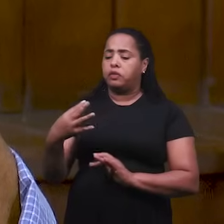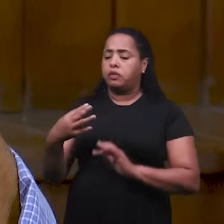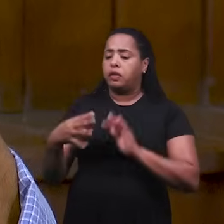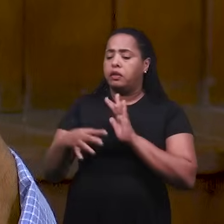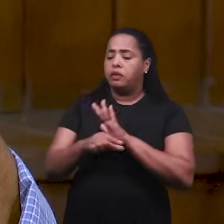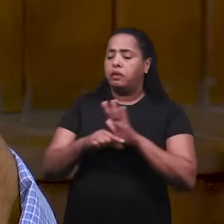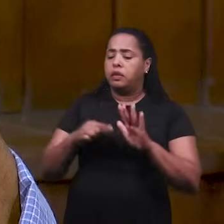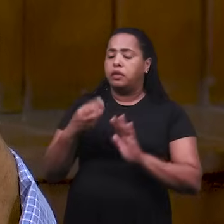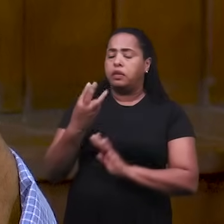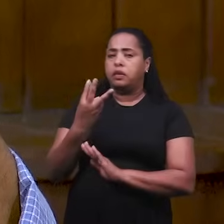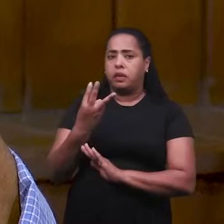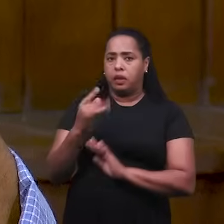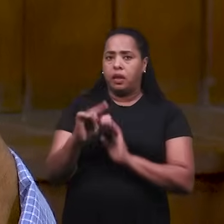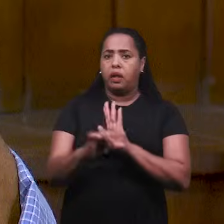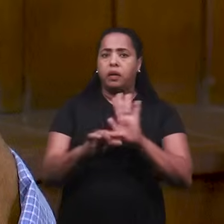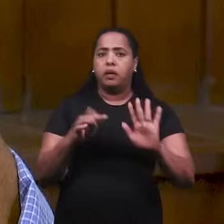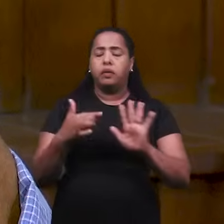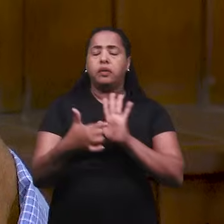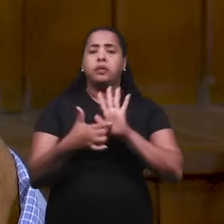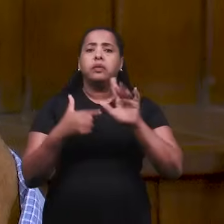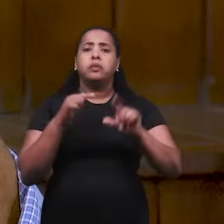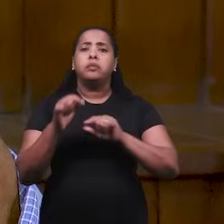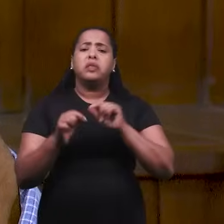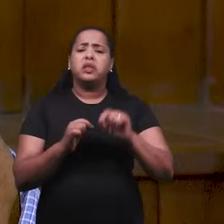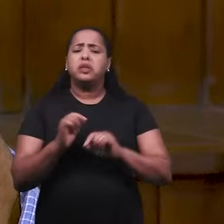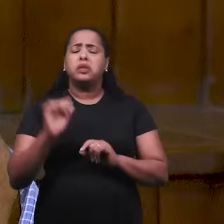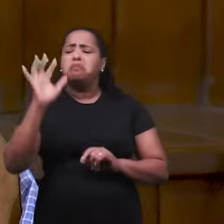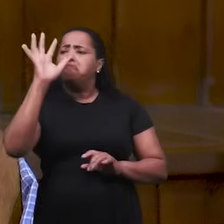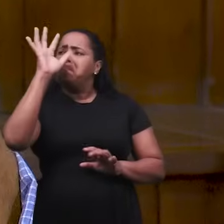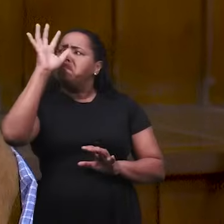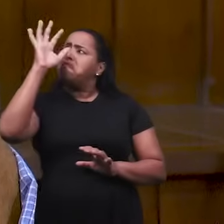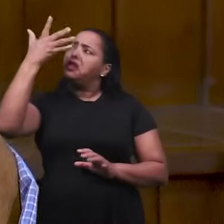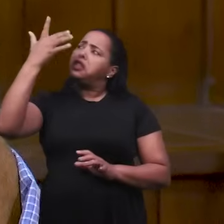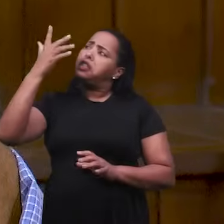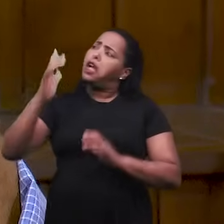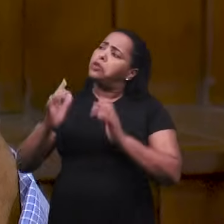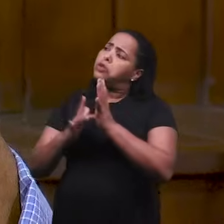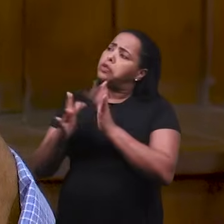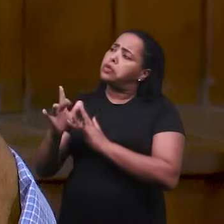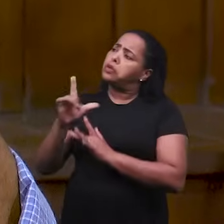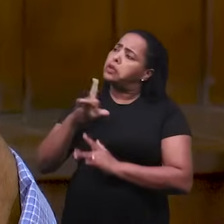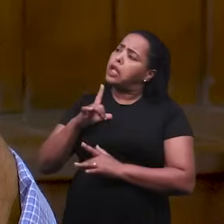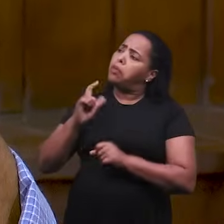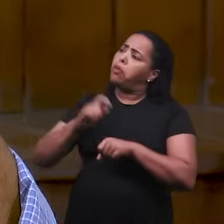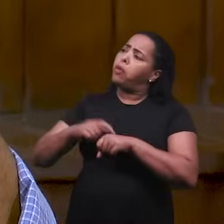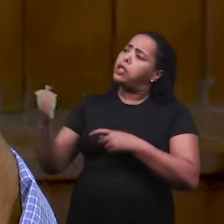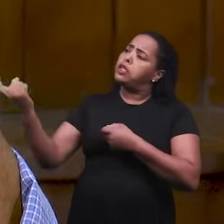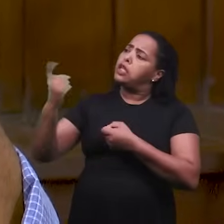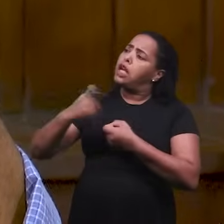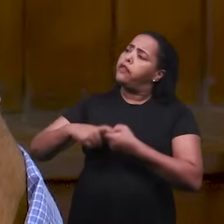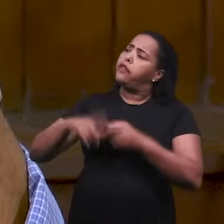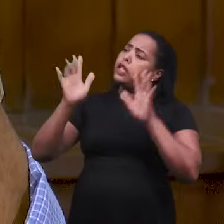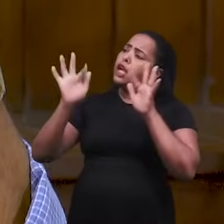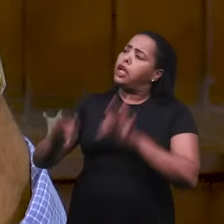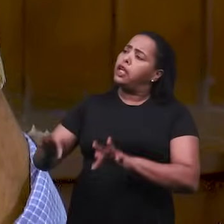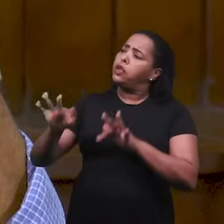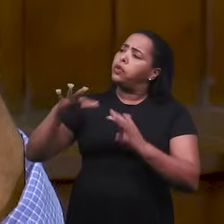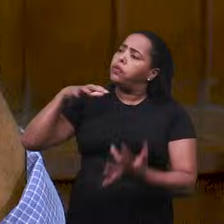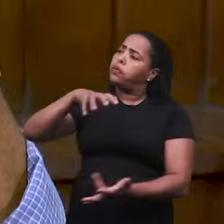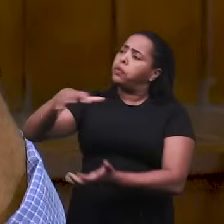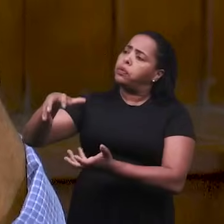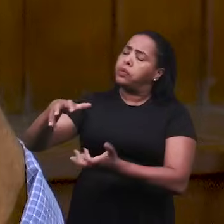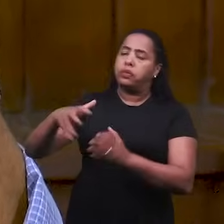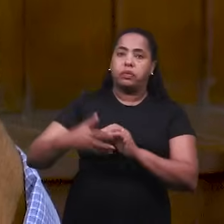que é um texto que diz que sinal haverá de tua vinda e do fim do mundo. Temos que saber que os